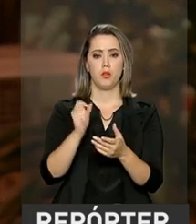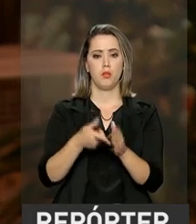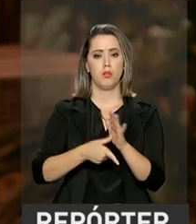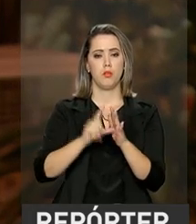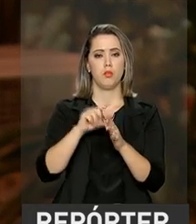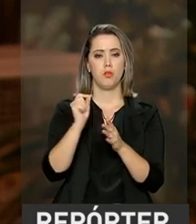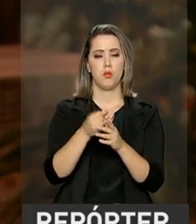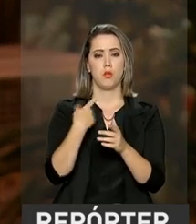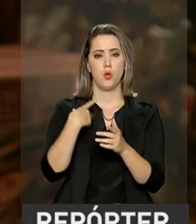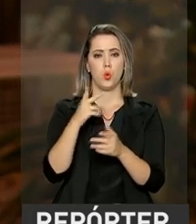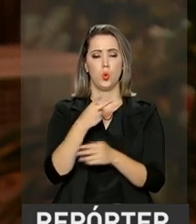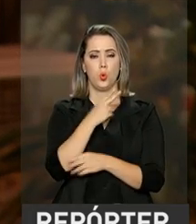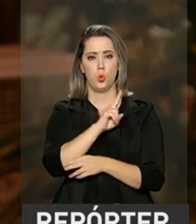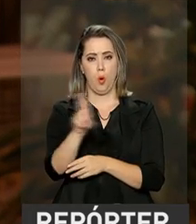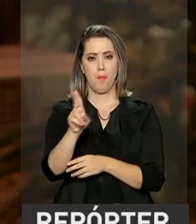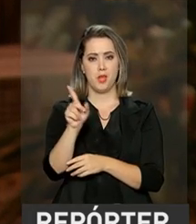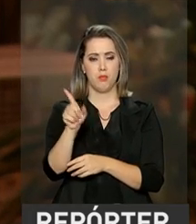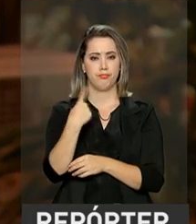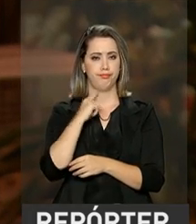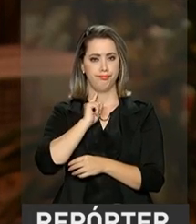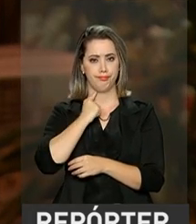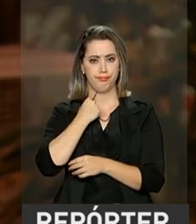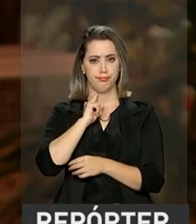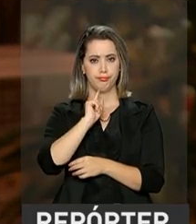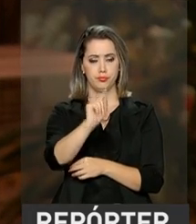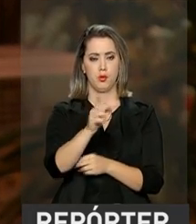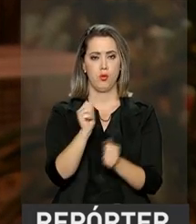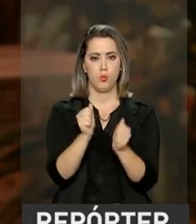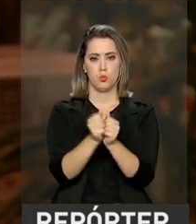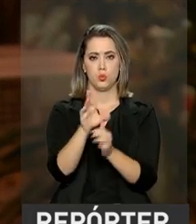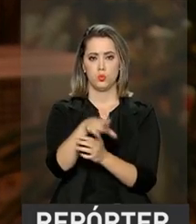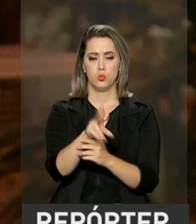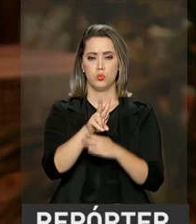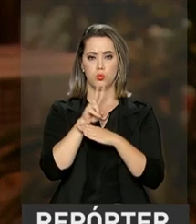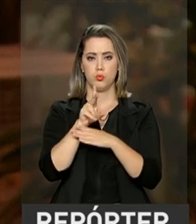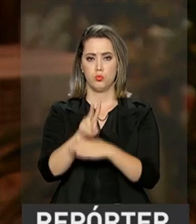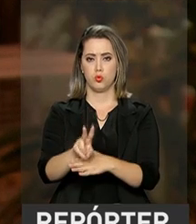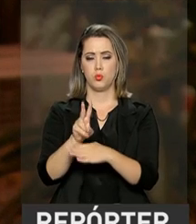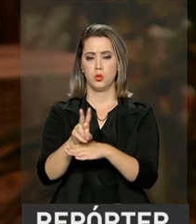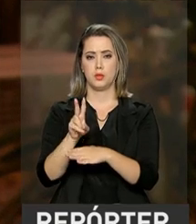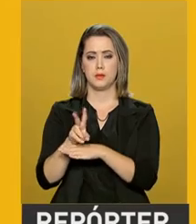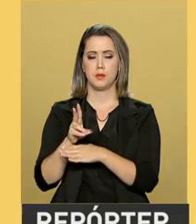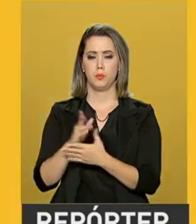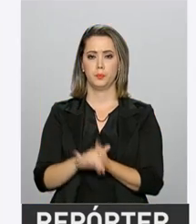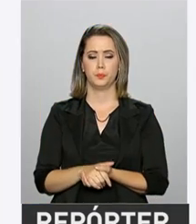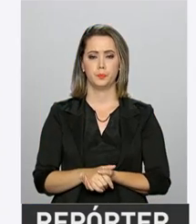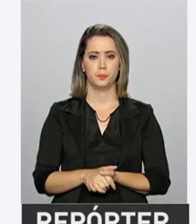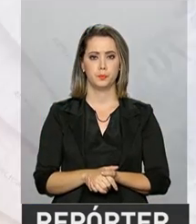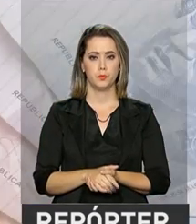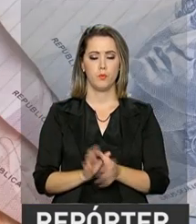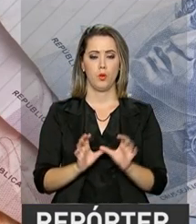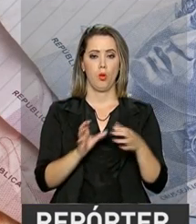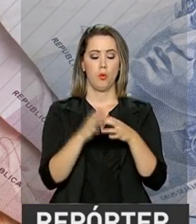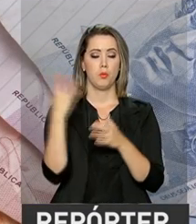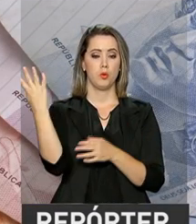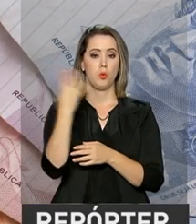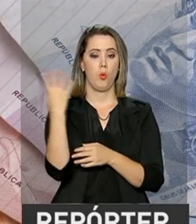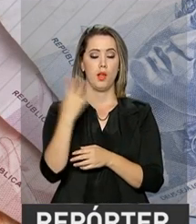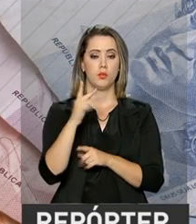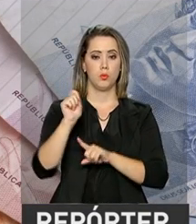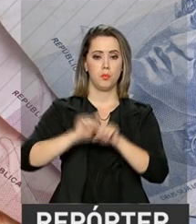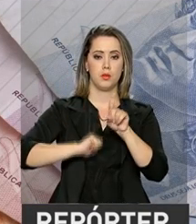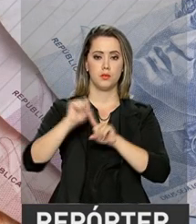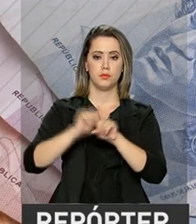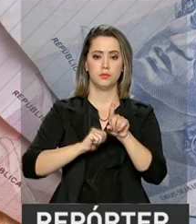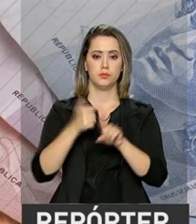que é negativar empresas e pessoas físicas junto a órgãos de proteção ao crédito nos primeiros 4 meses de